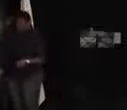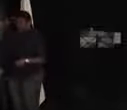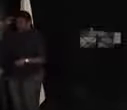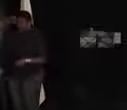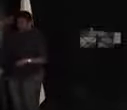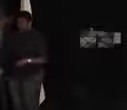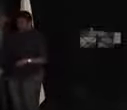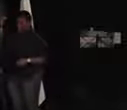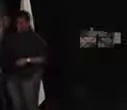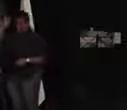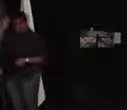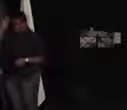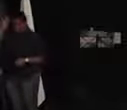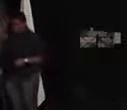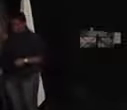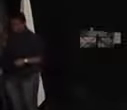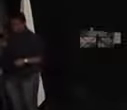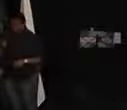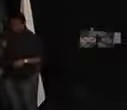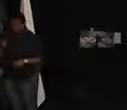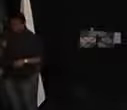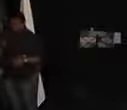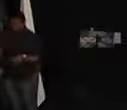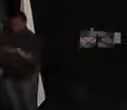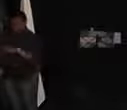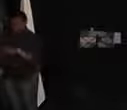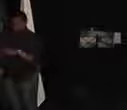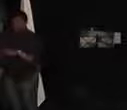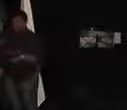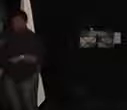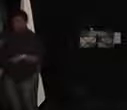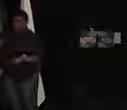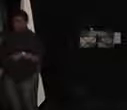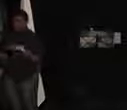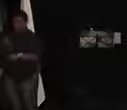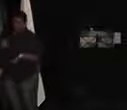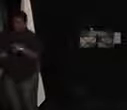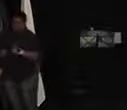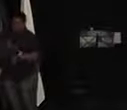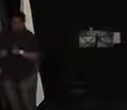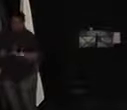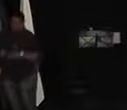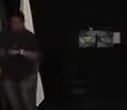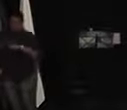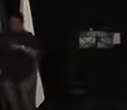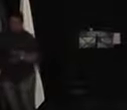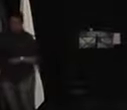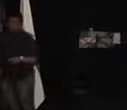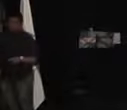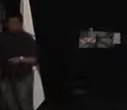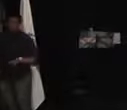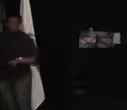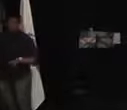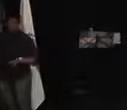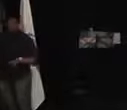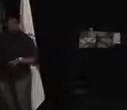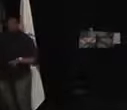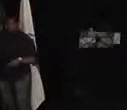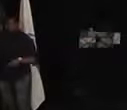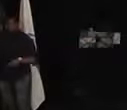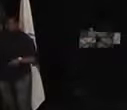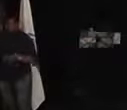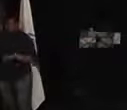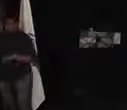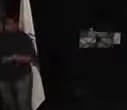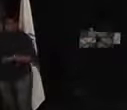mais hiperatividade, essa hiperatividade não é o TDA. O médico quer dizer para você que ela é